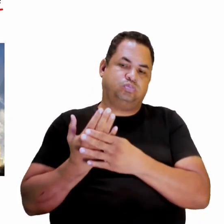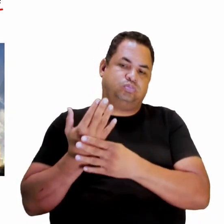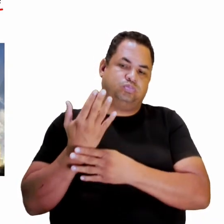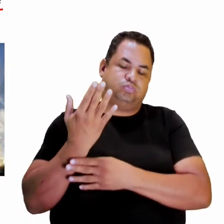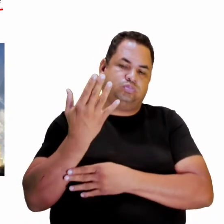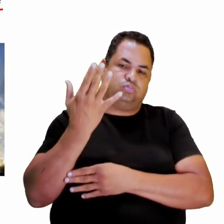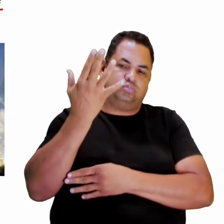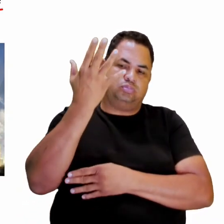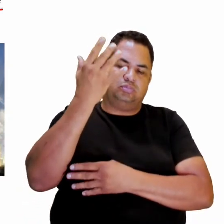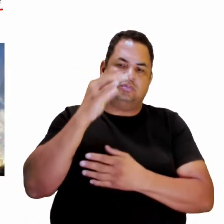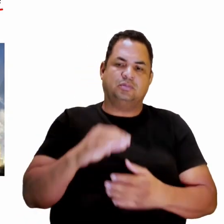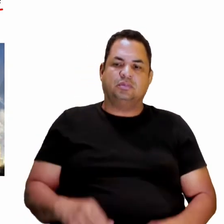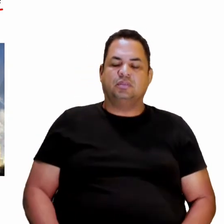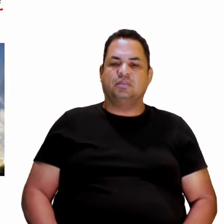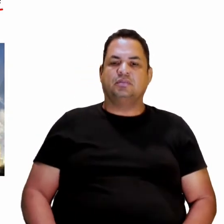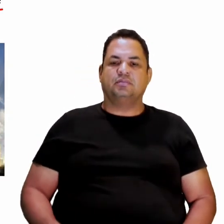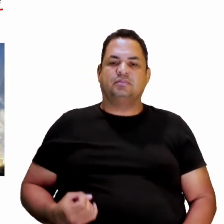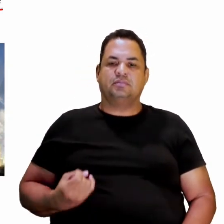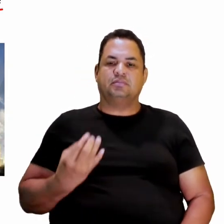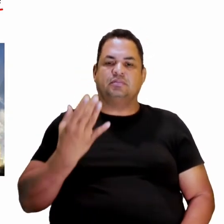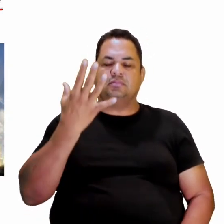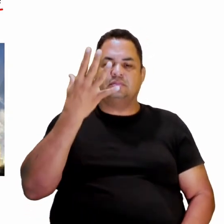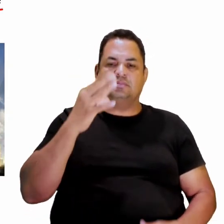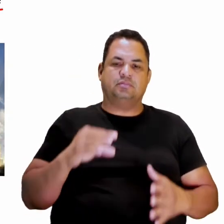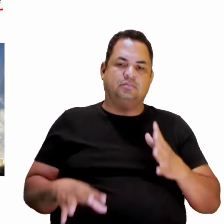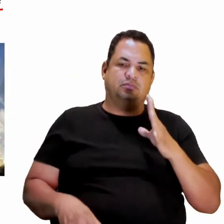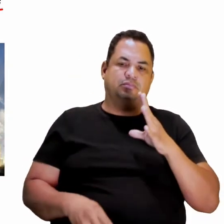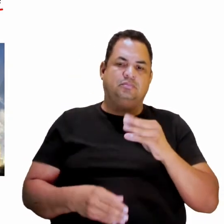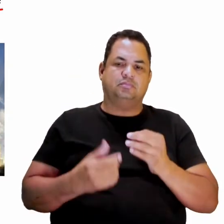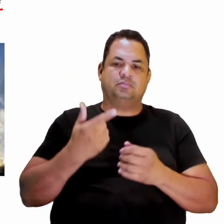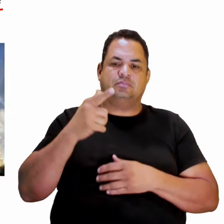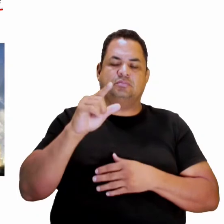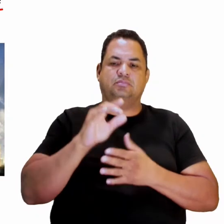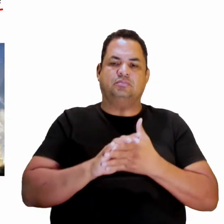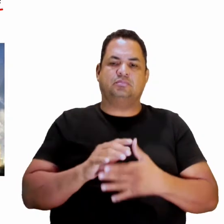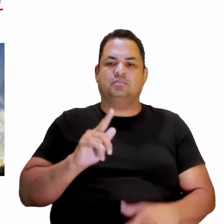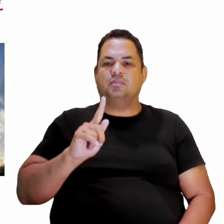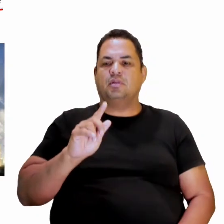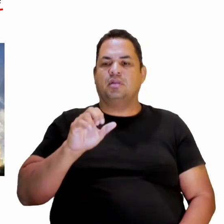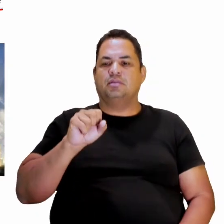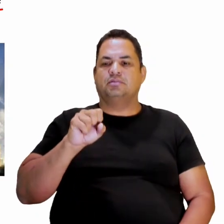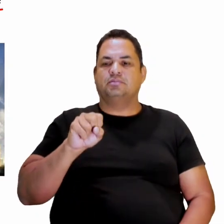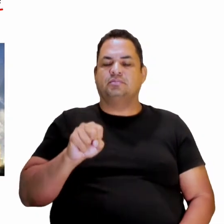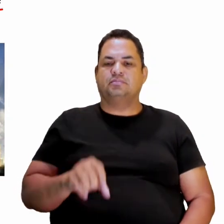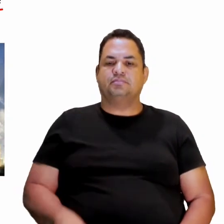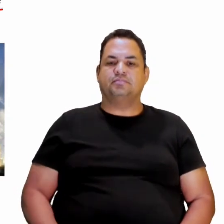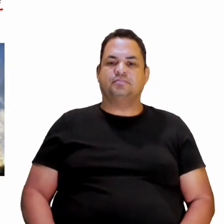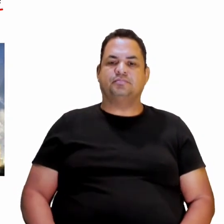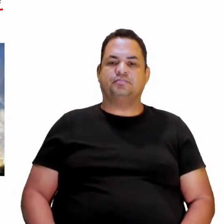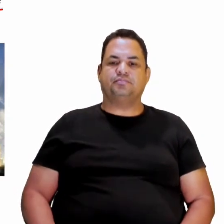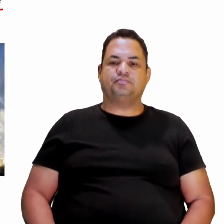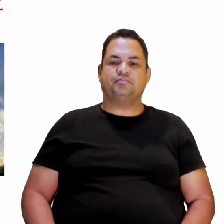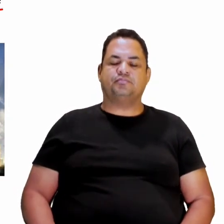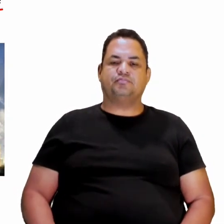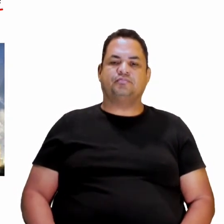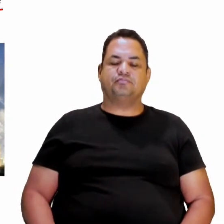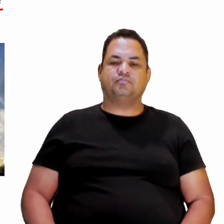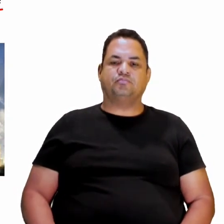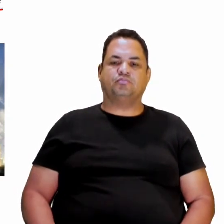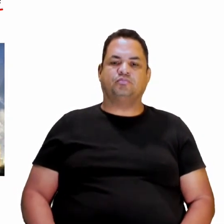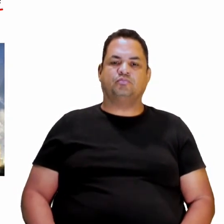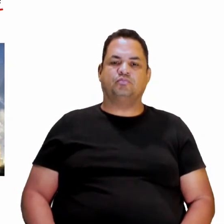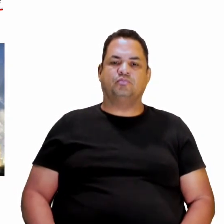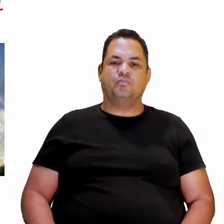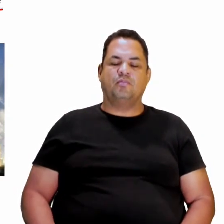queimando já foi. Então, vai ser o quê? Adicionando o tal do get ali, o to get. Então, vai ser aqui neste caso,